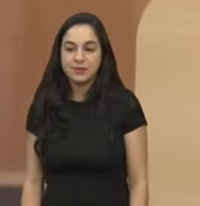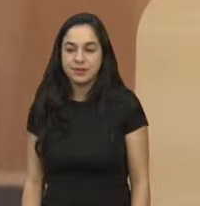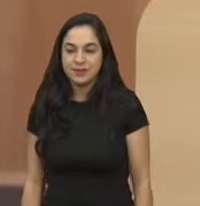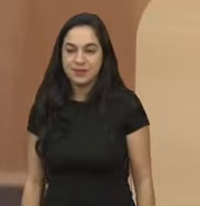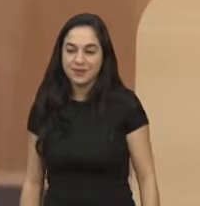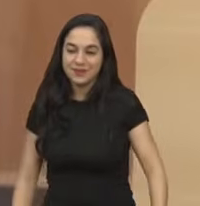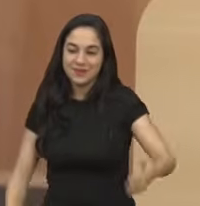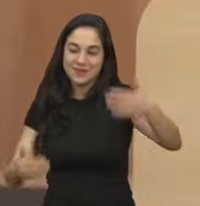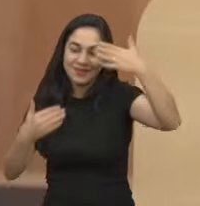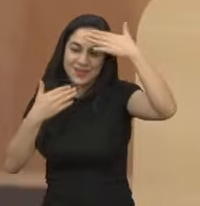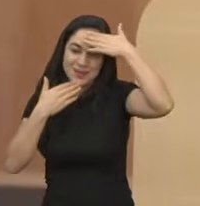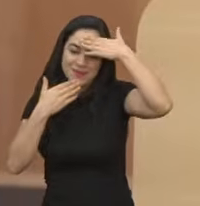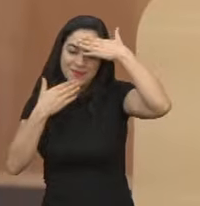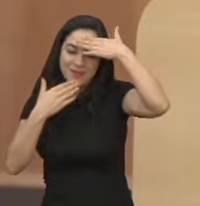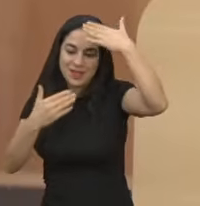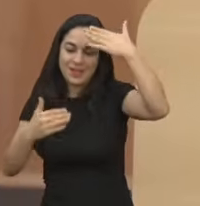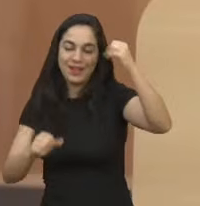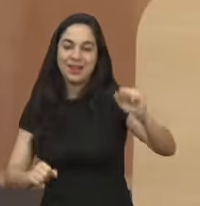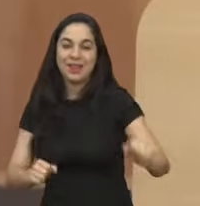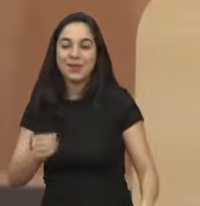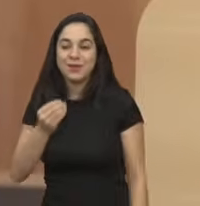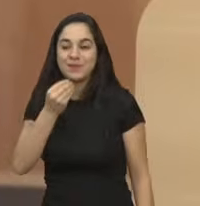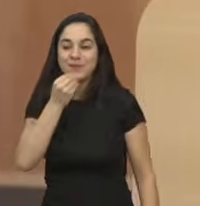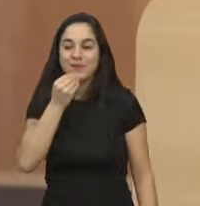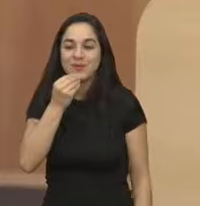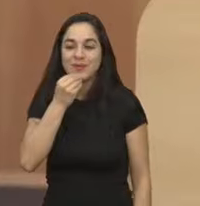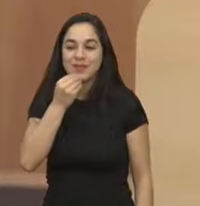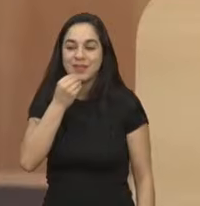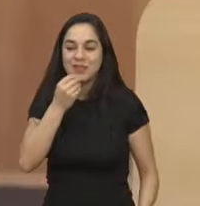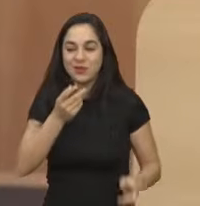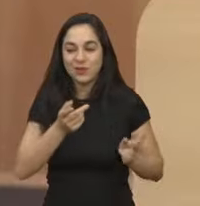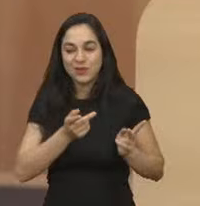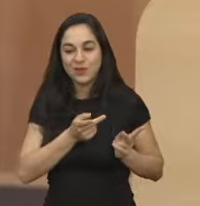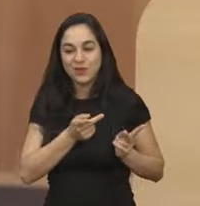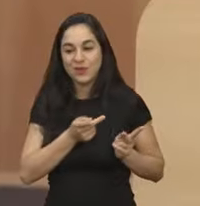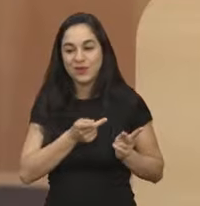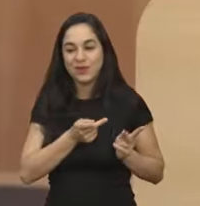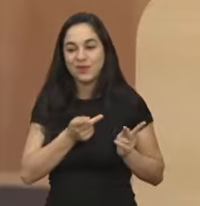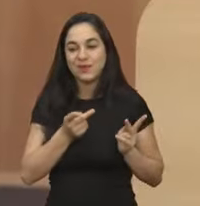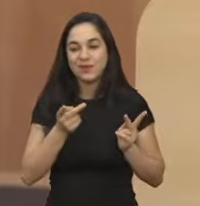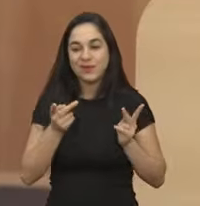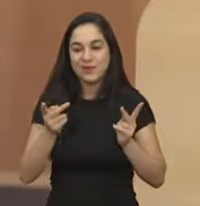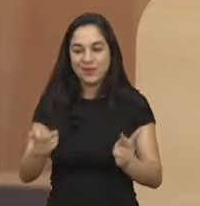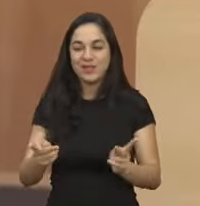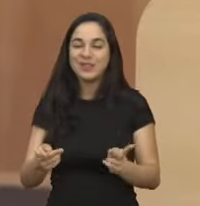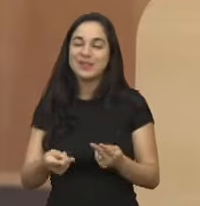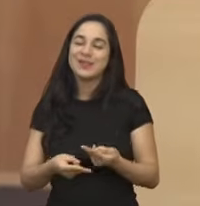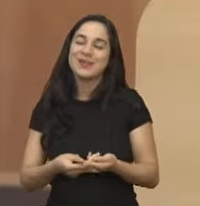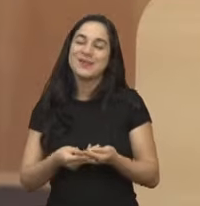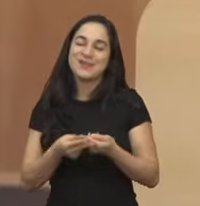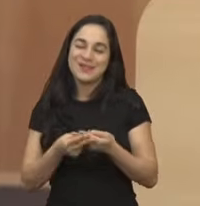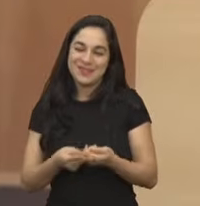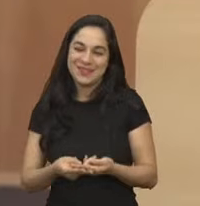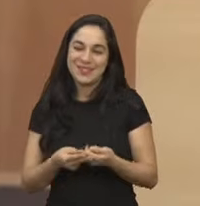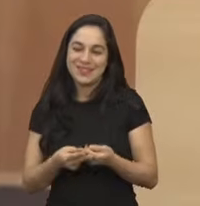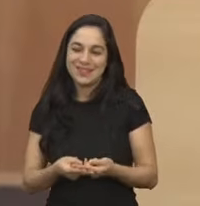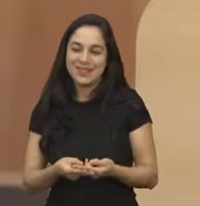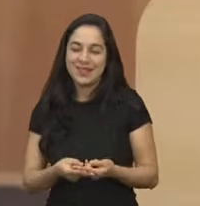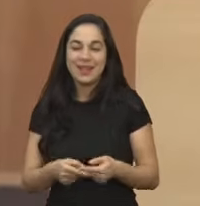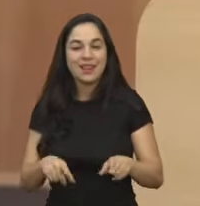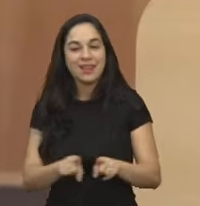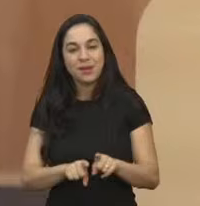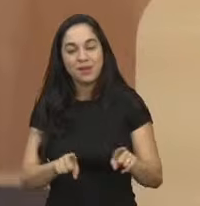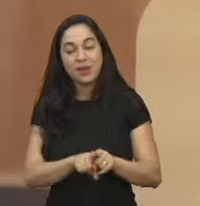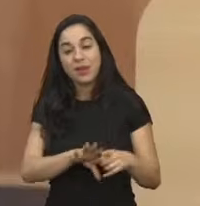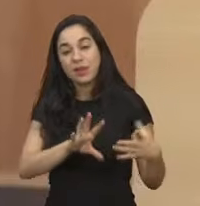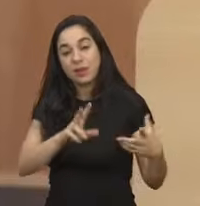Só agradecer, então, a oportunidade, o convite e a paciência, mas também convidar todos